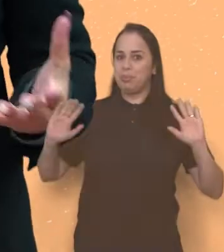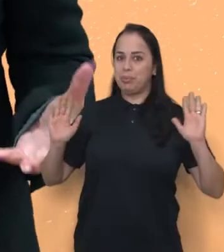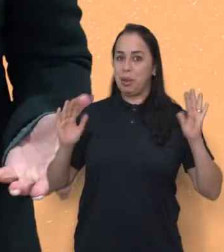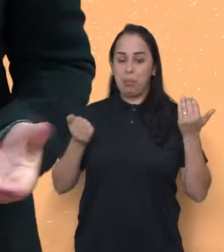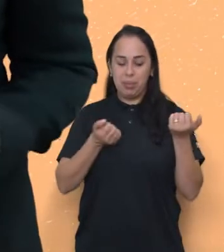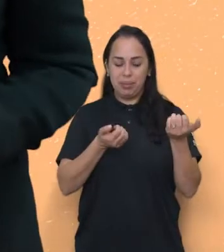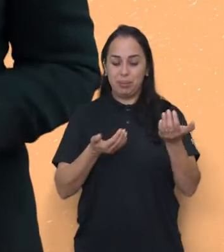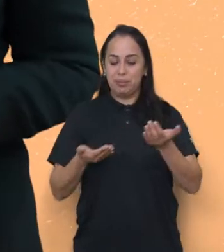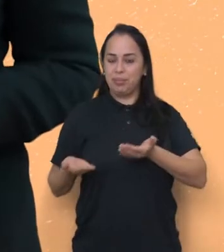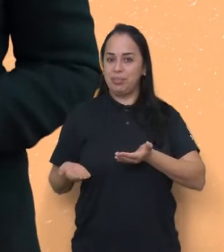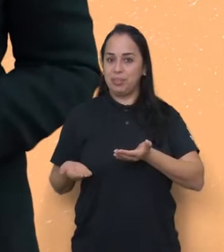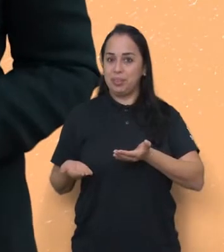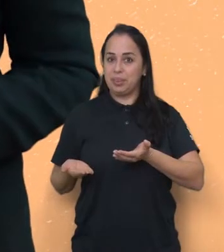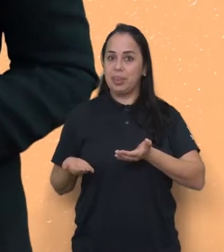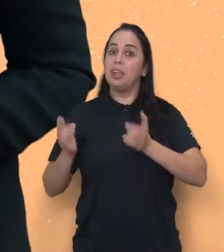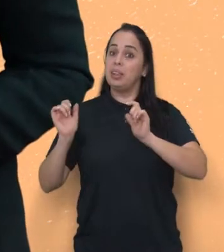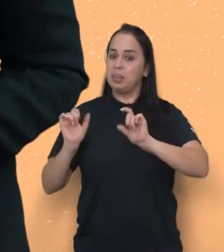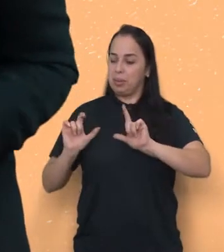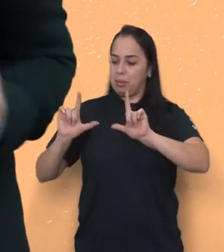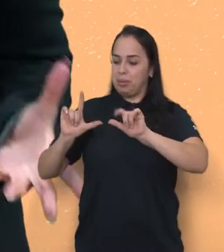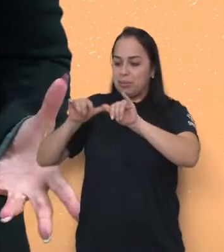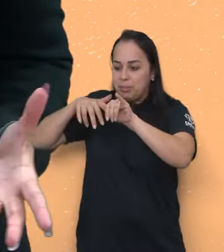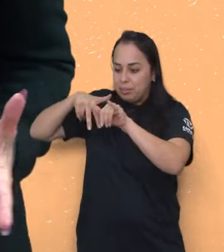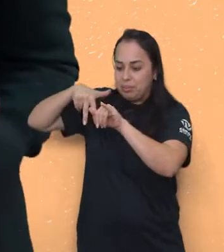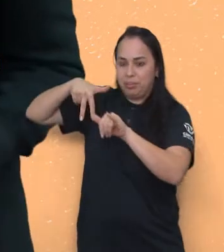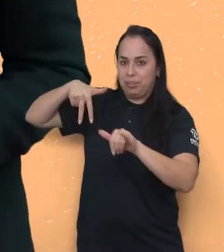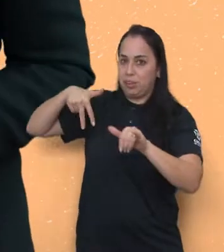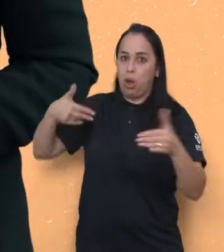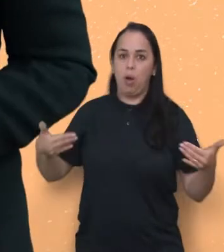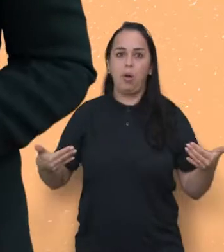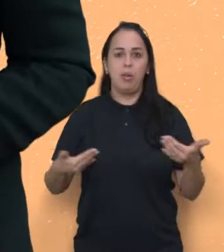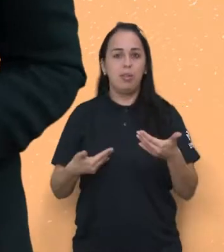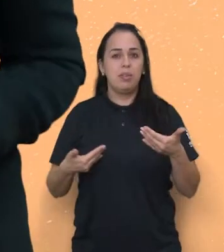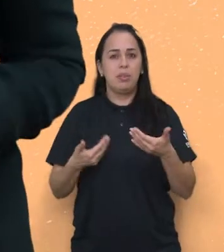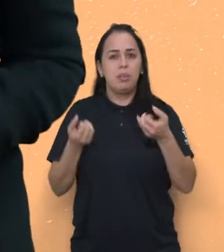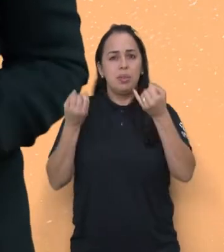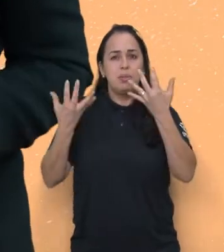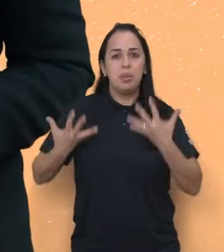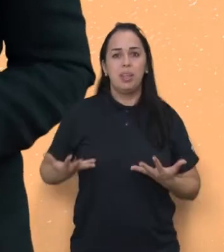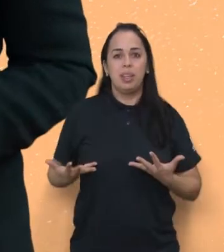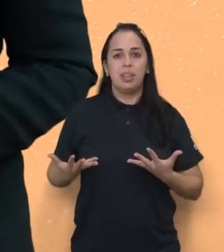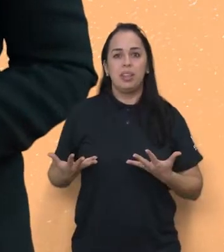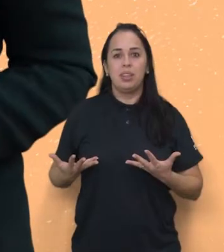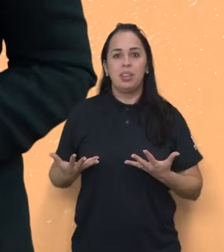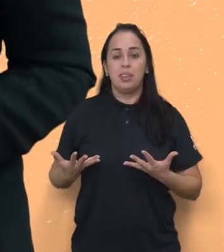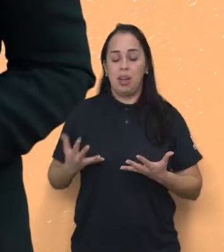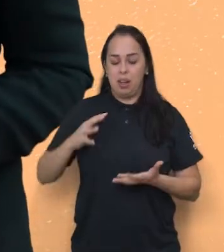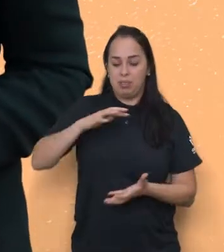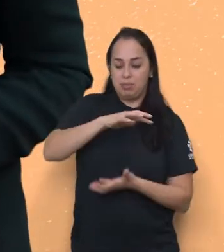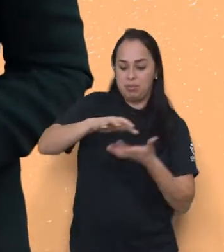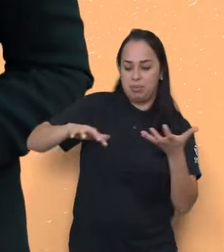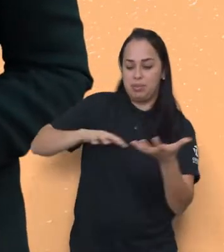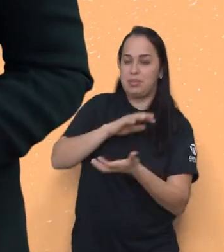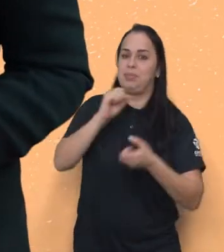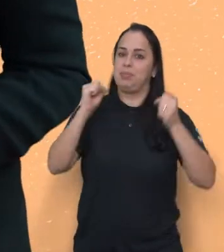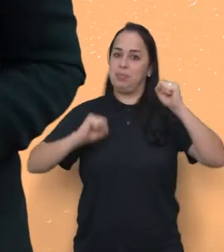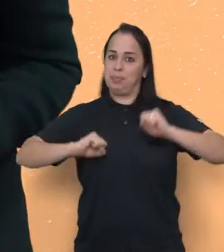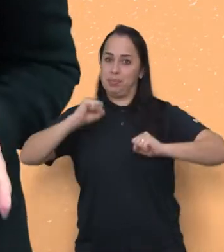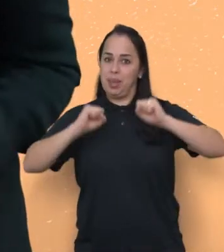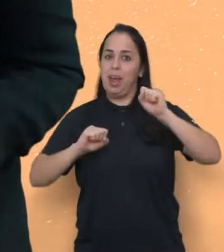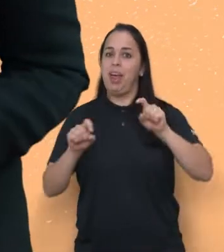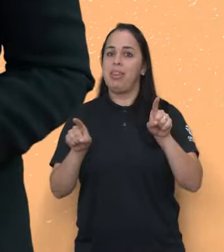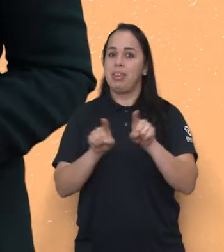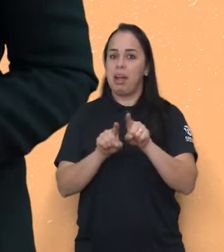Olá seja bem-vindo ao programa com a palavra Hoje vamos falar sobre a quarta Revolução Industrial